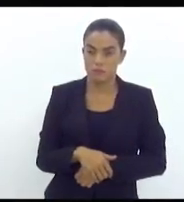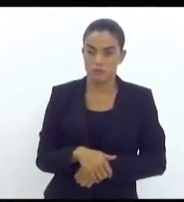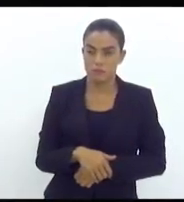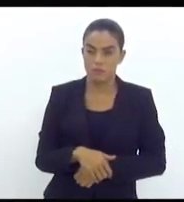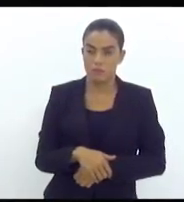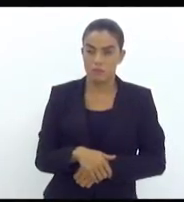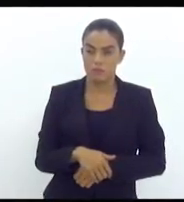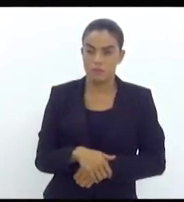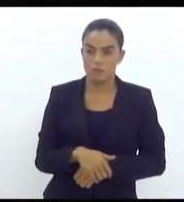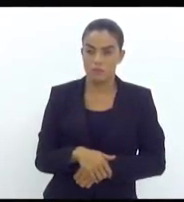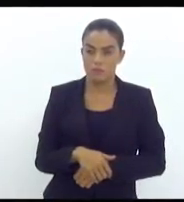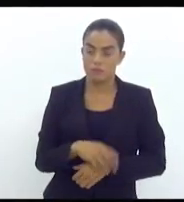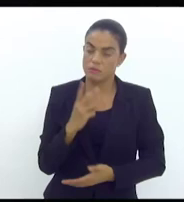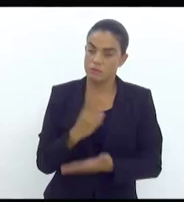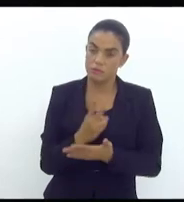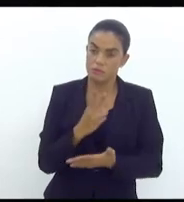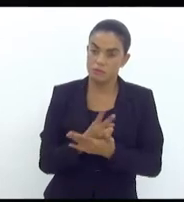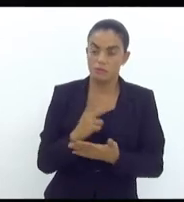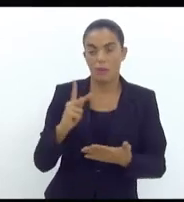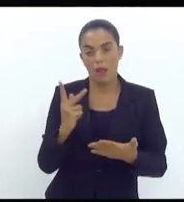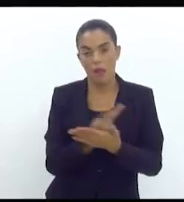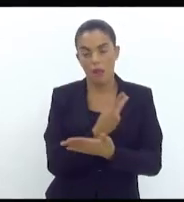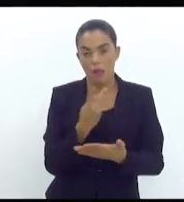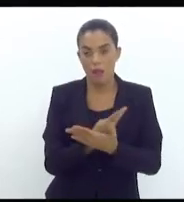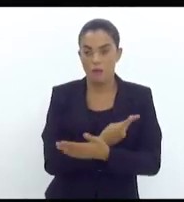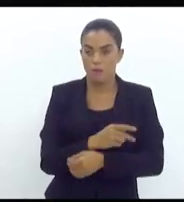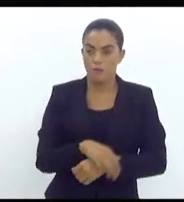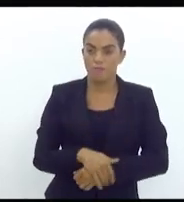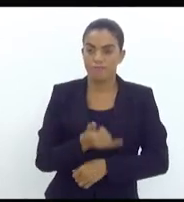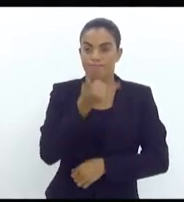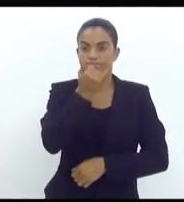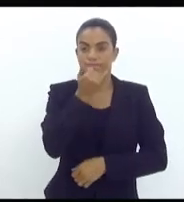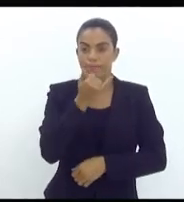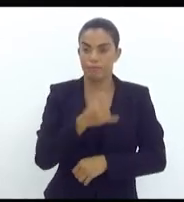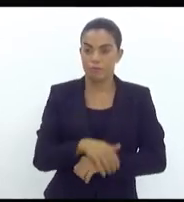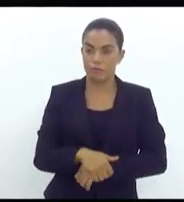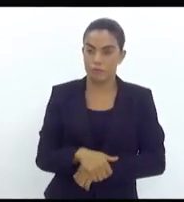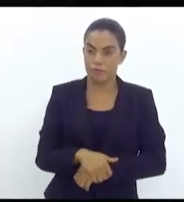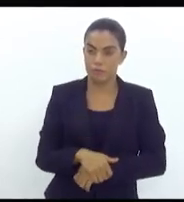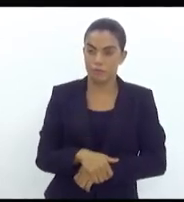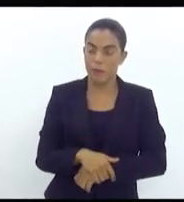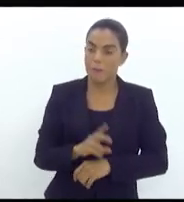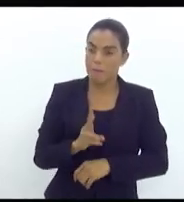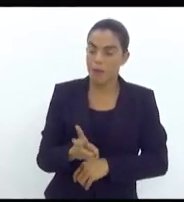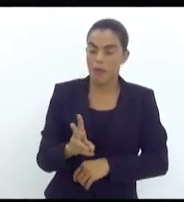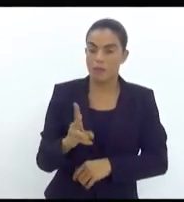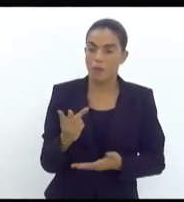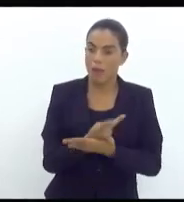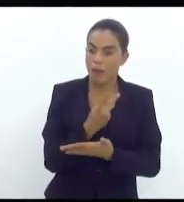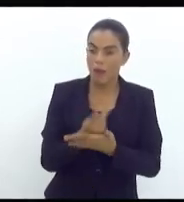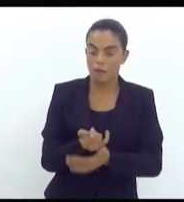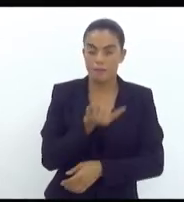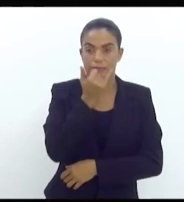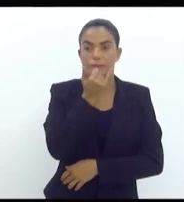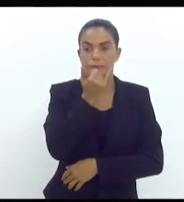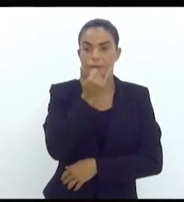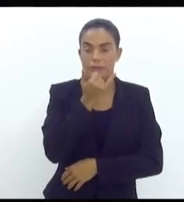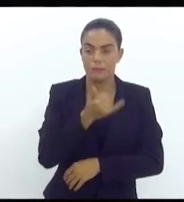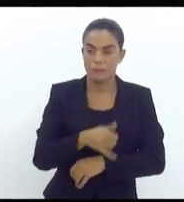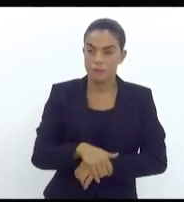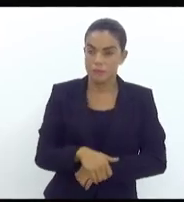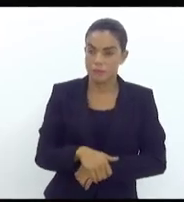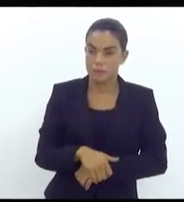e ainda quando erros acontecem porque não eram para acontecer mas ainda quando erros acontecem